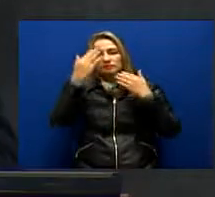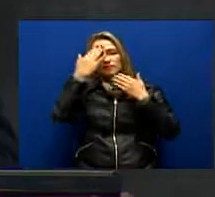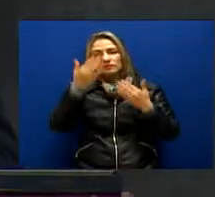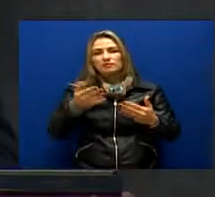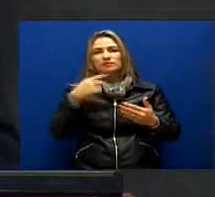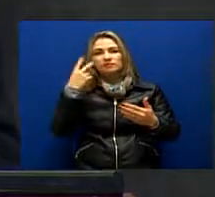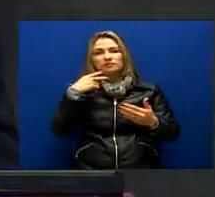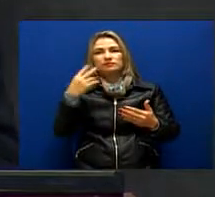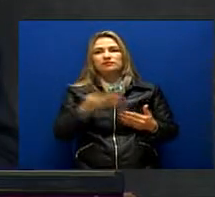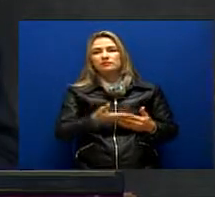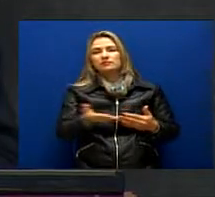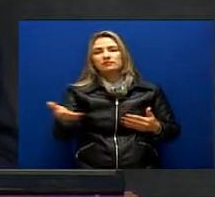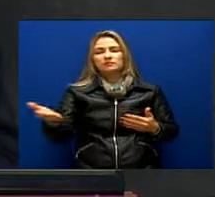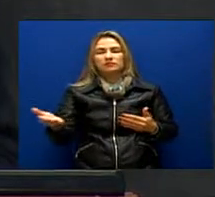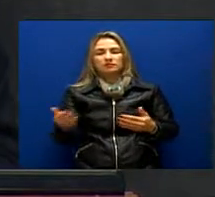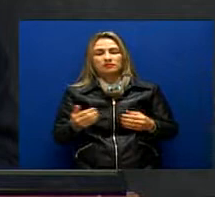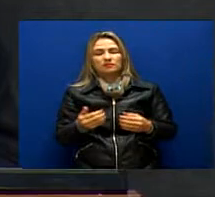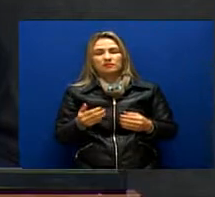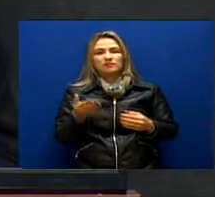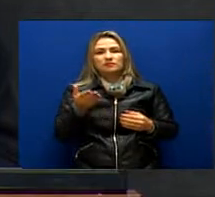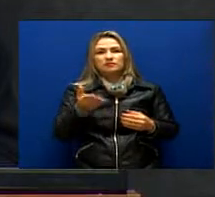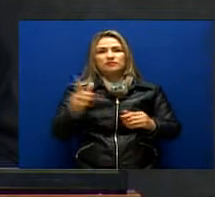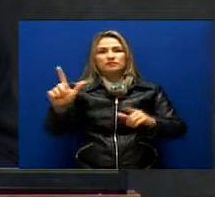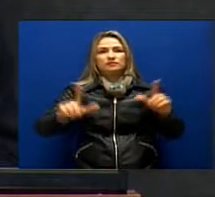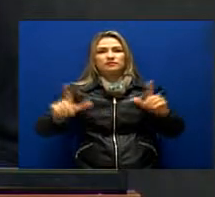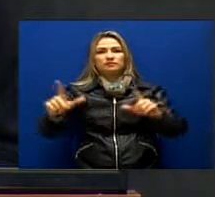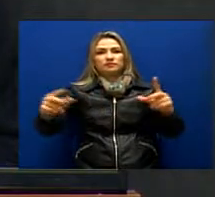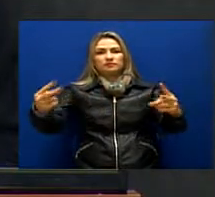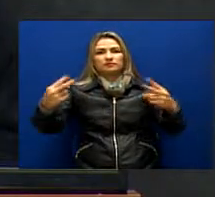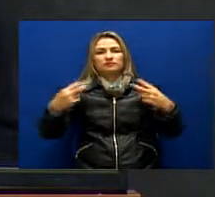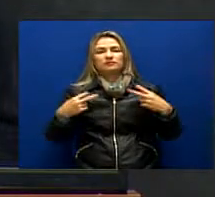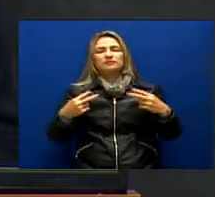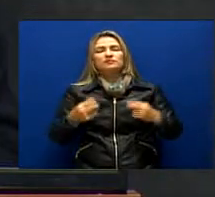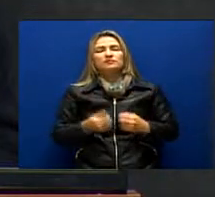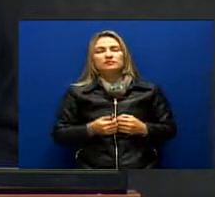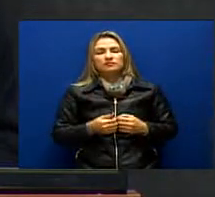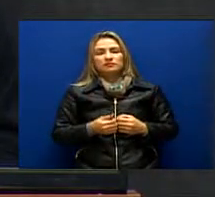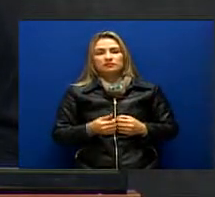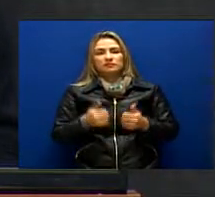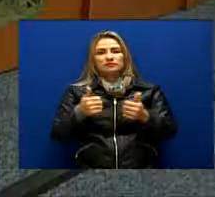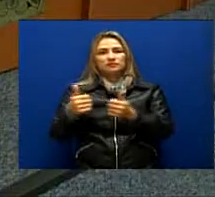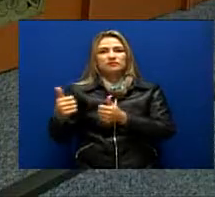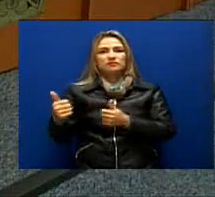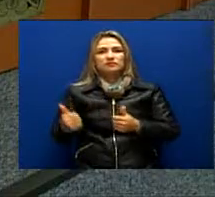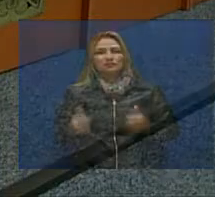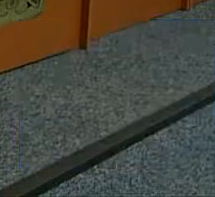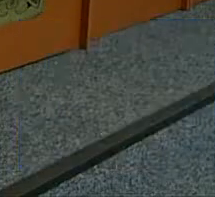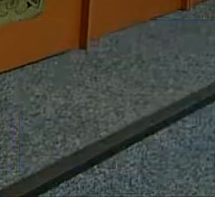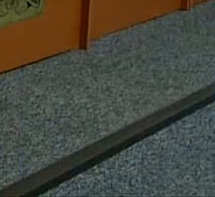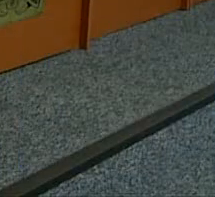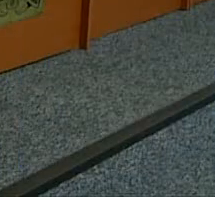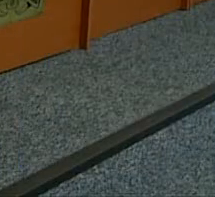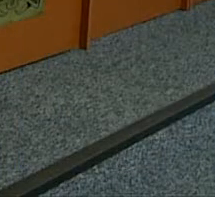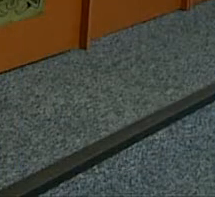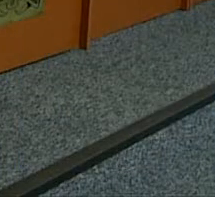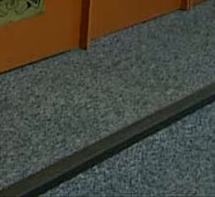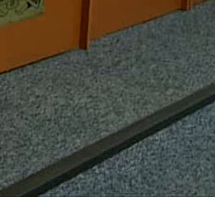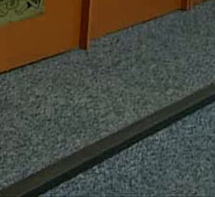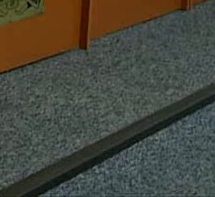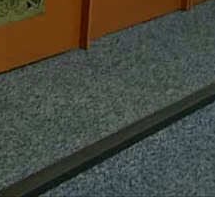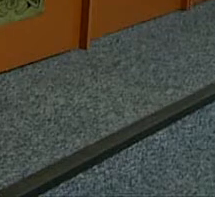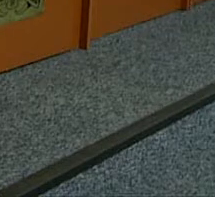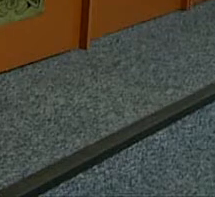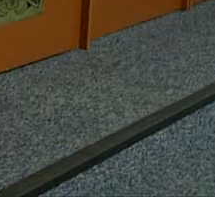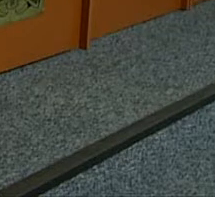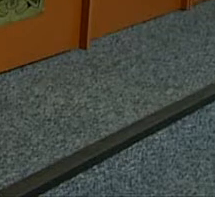vereadora Fernanda, todos aqueles que acompanharam pelo plenário e pela TV Câmara. Que Deus abençoe a todos vocês. Tenham todos uma ótima tarde.